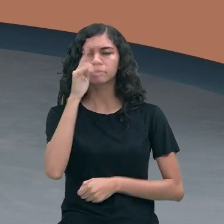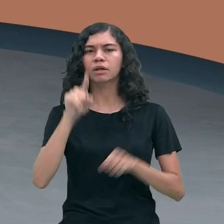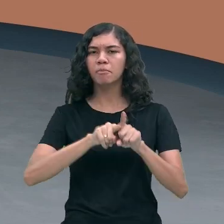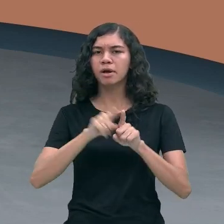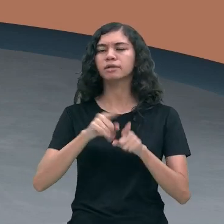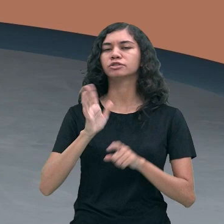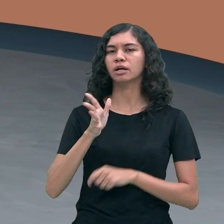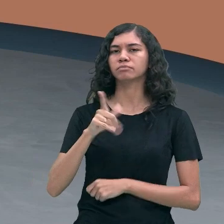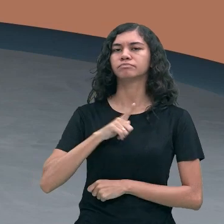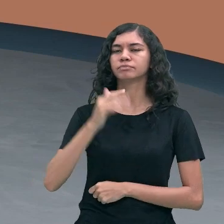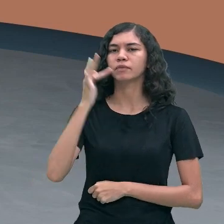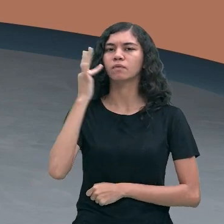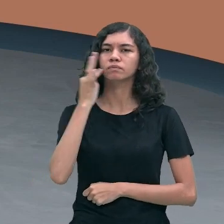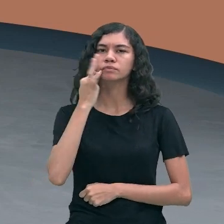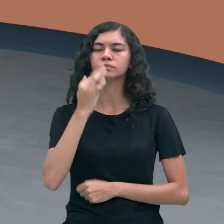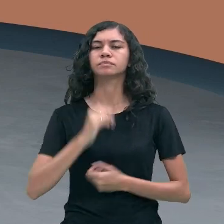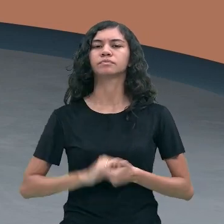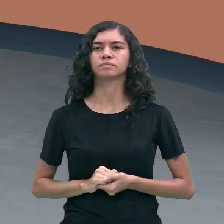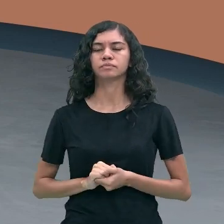Essa